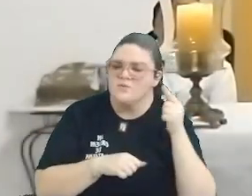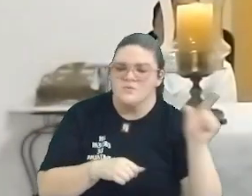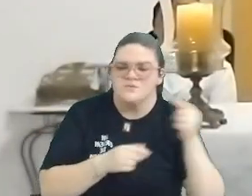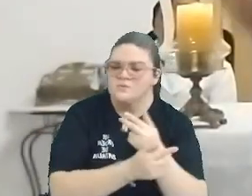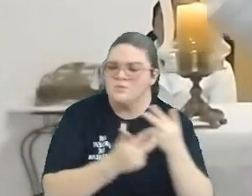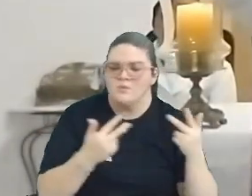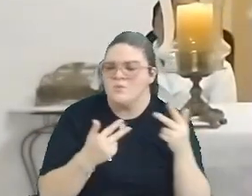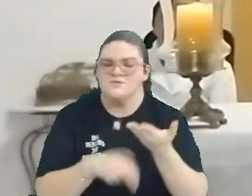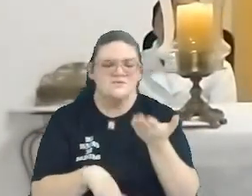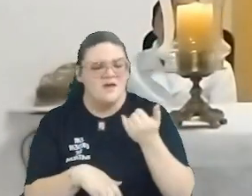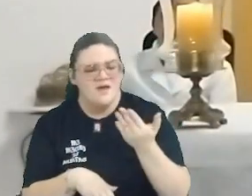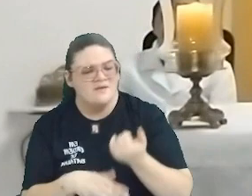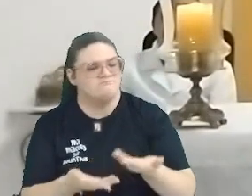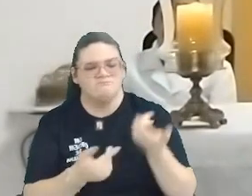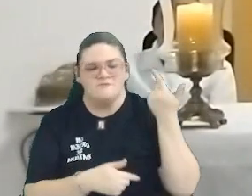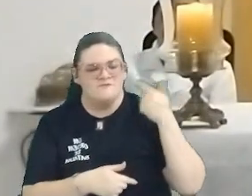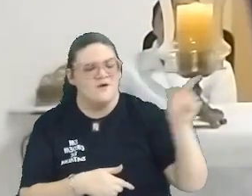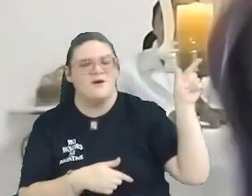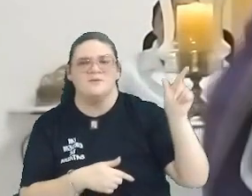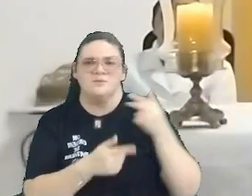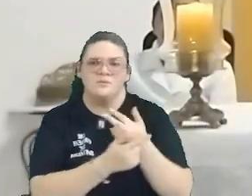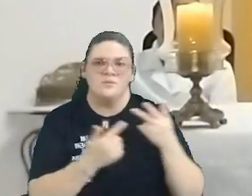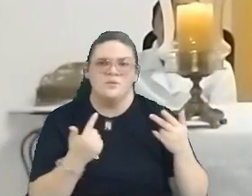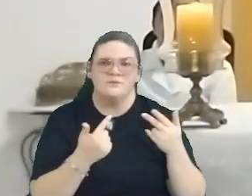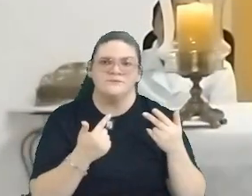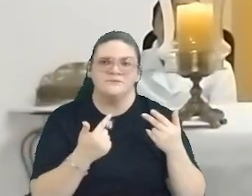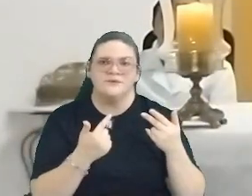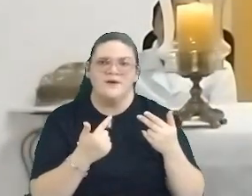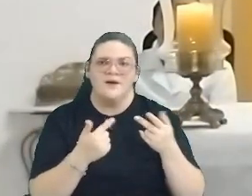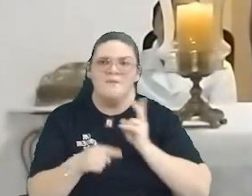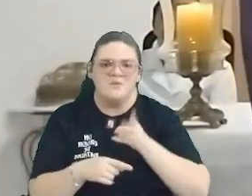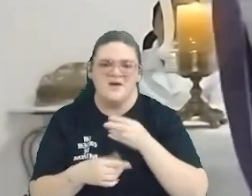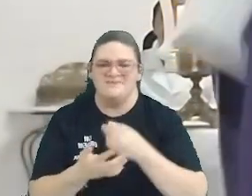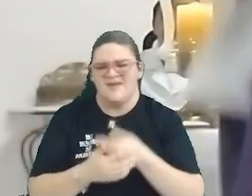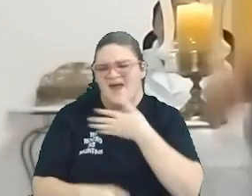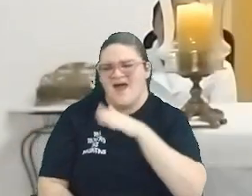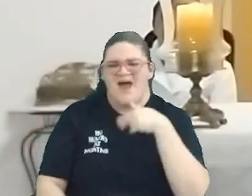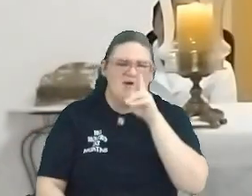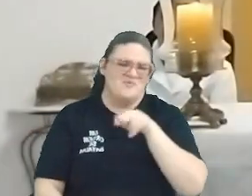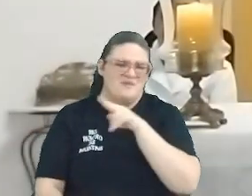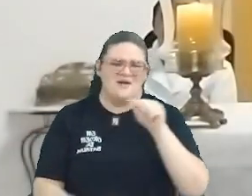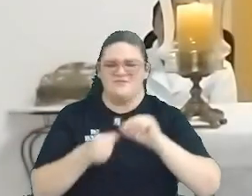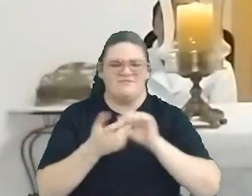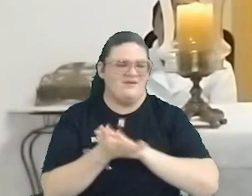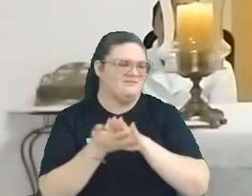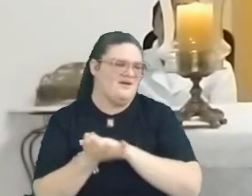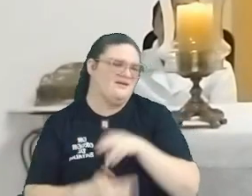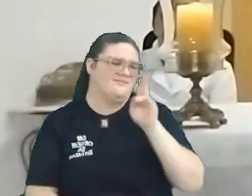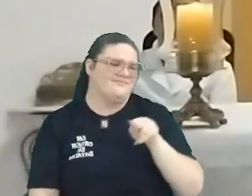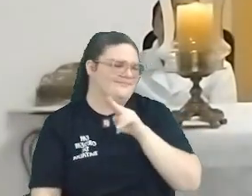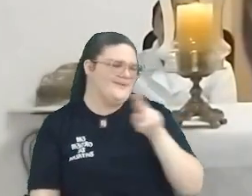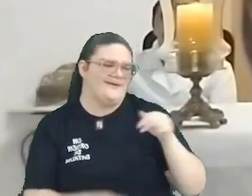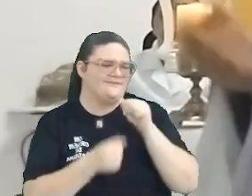muitas vezes não faz isso, mas fica criticando. O padre não faz isso, o padre não faz